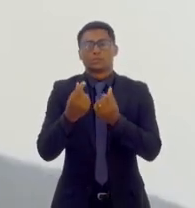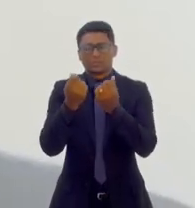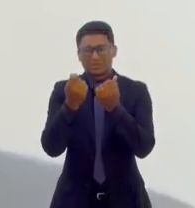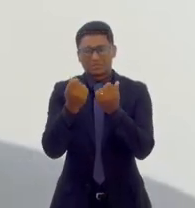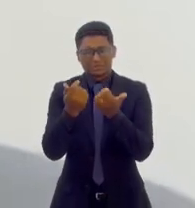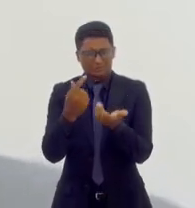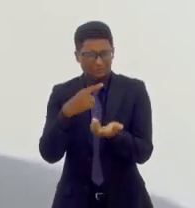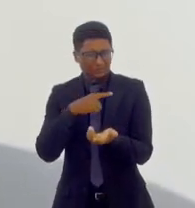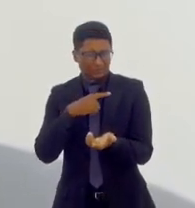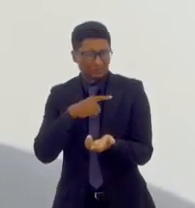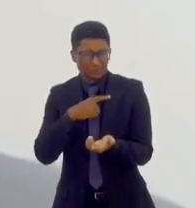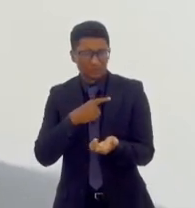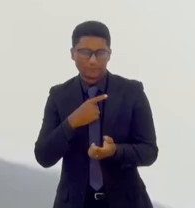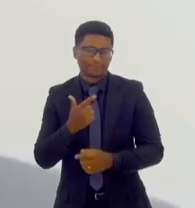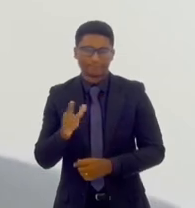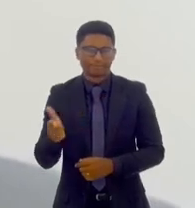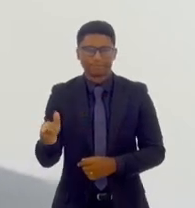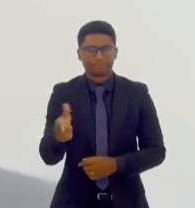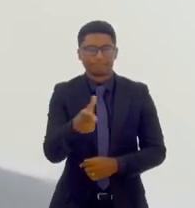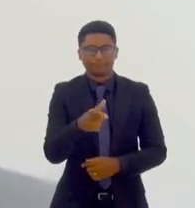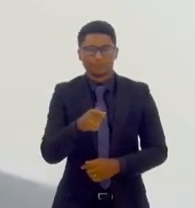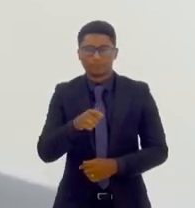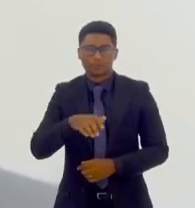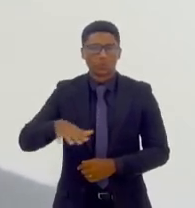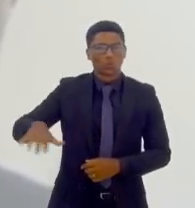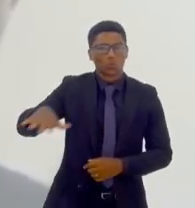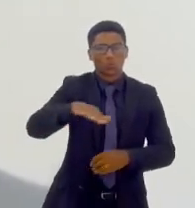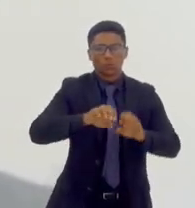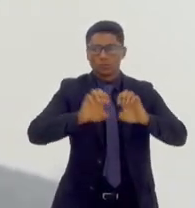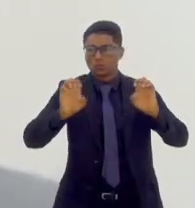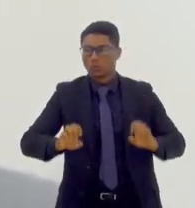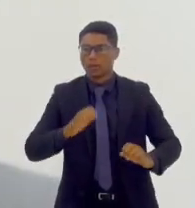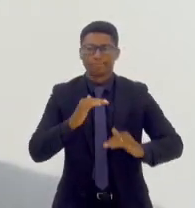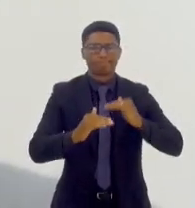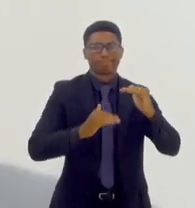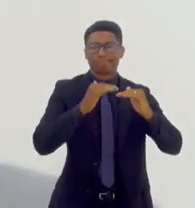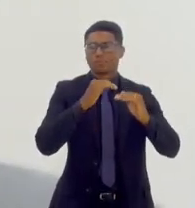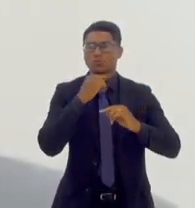a quantidade de verba necessária para todo o desenvolvimento de infraestrutura